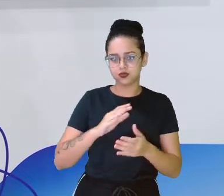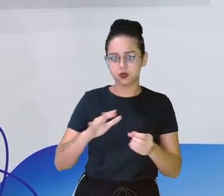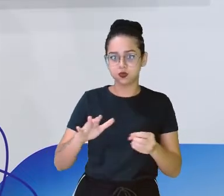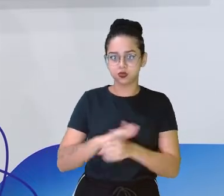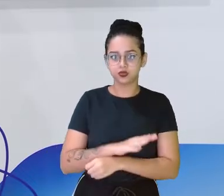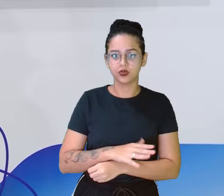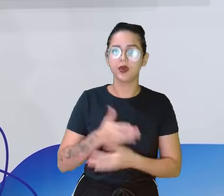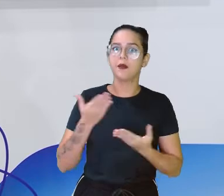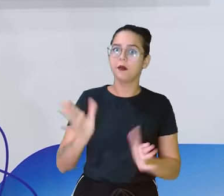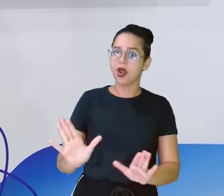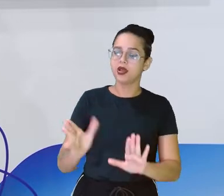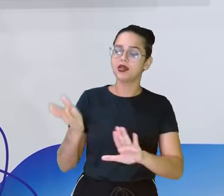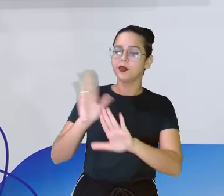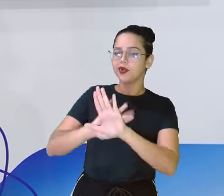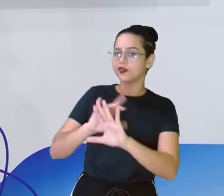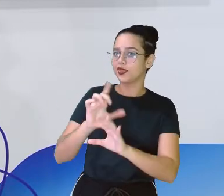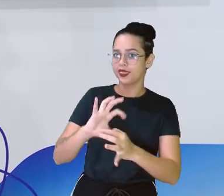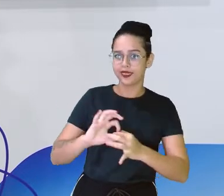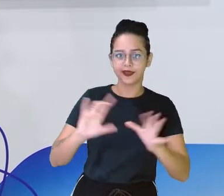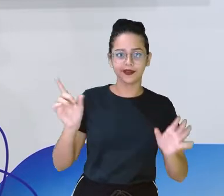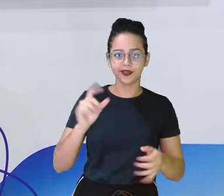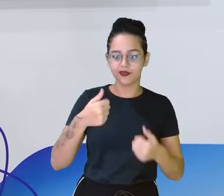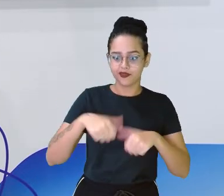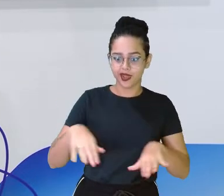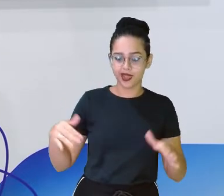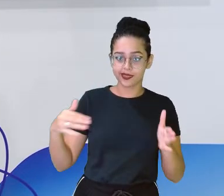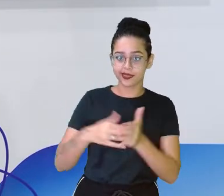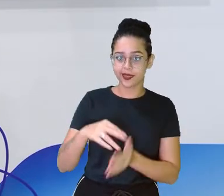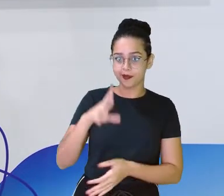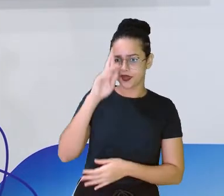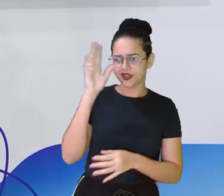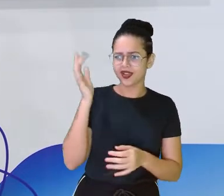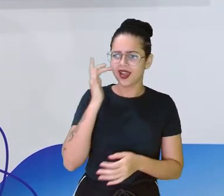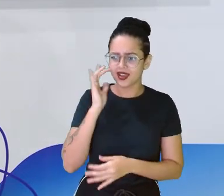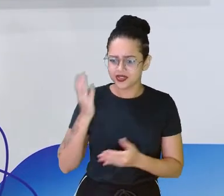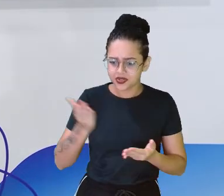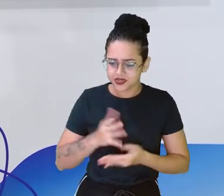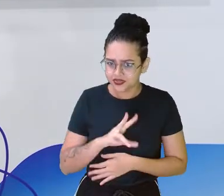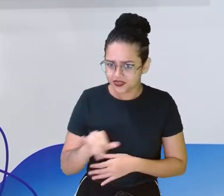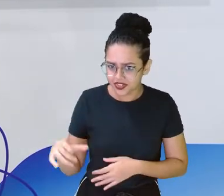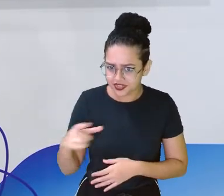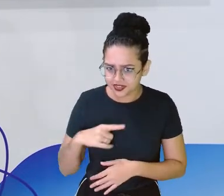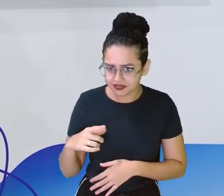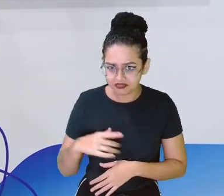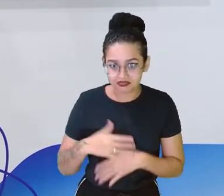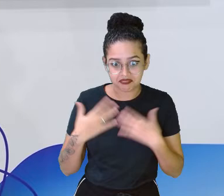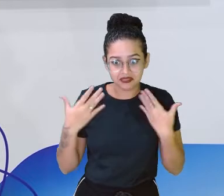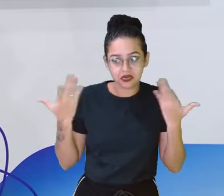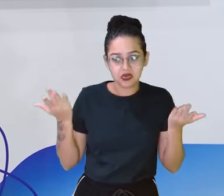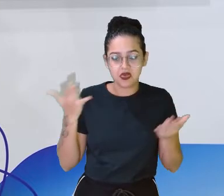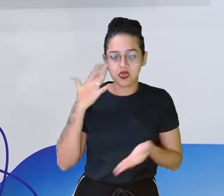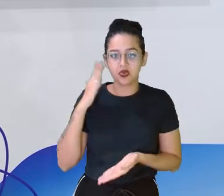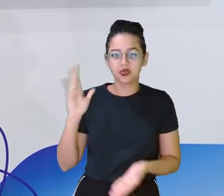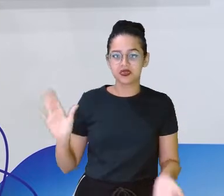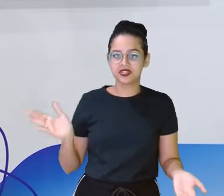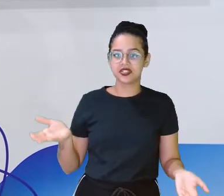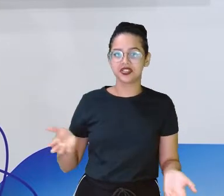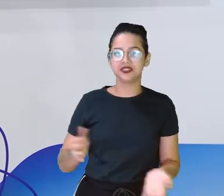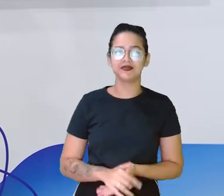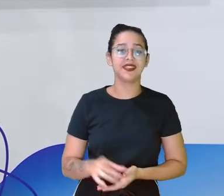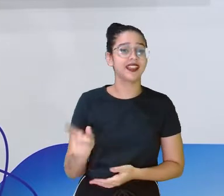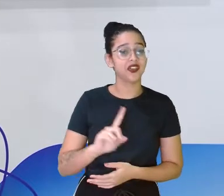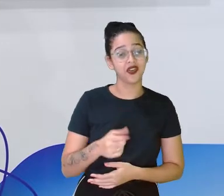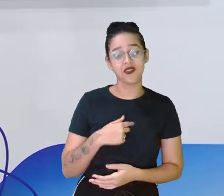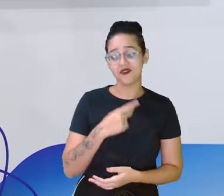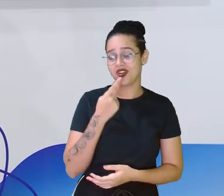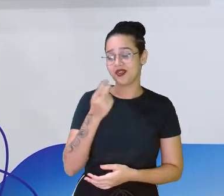produção não deixa eu ficar aqui até meio-dia. Será que hoje rola? Será que a produção deixa eu ficar até meio-dia hoje? Não, eu